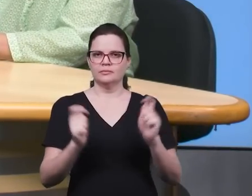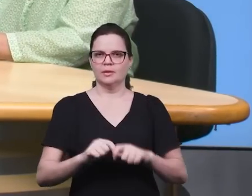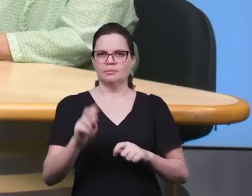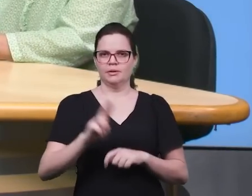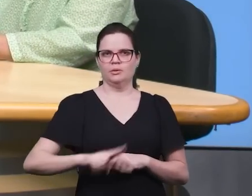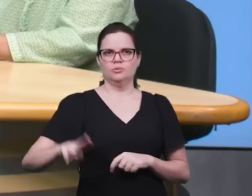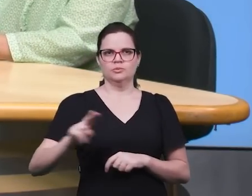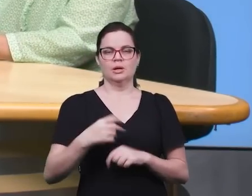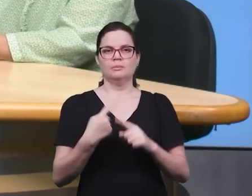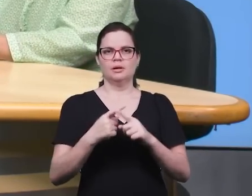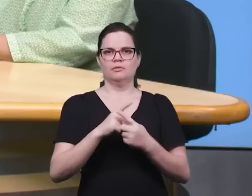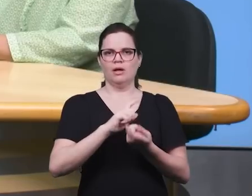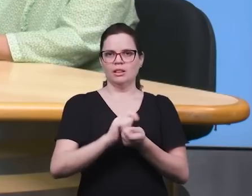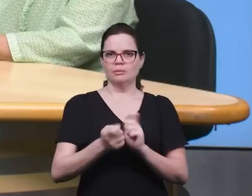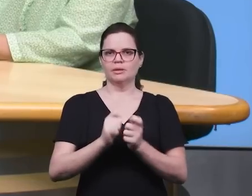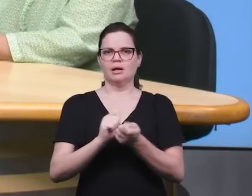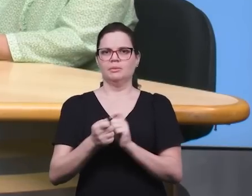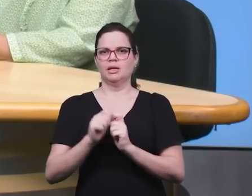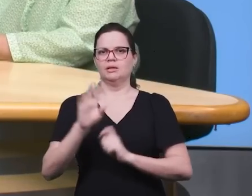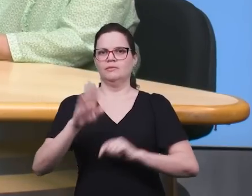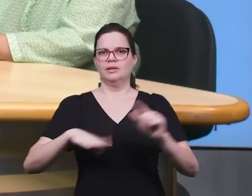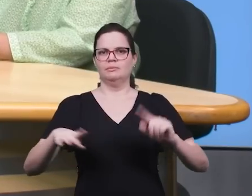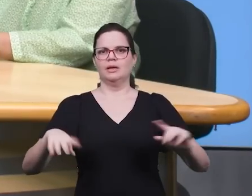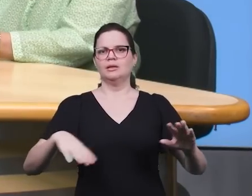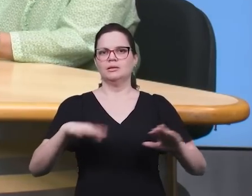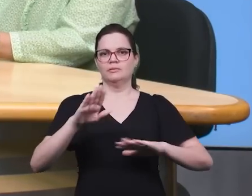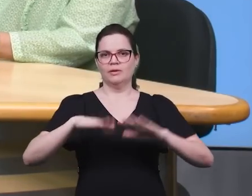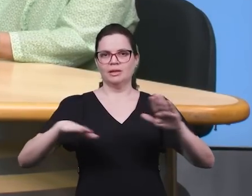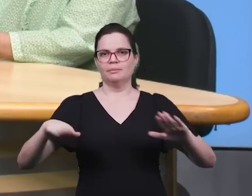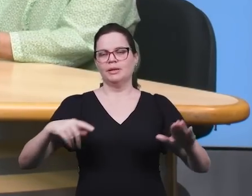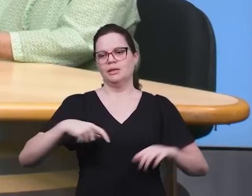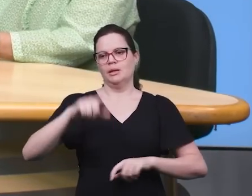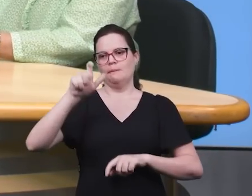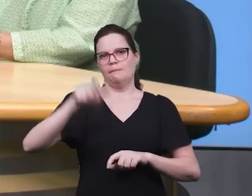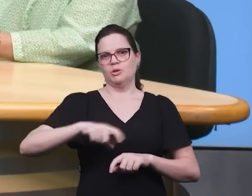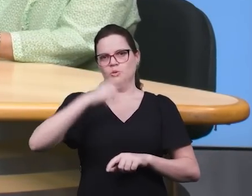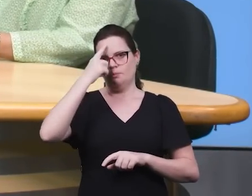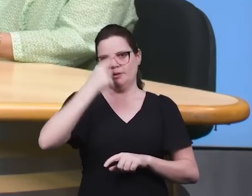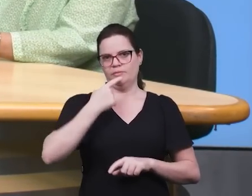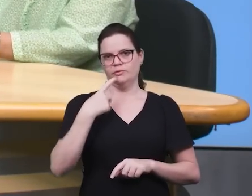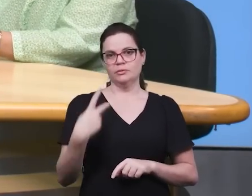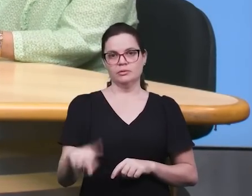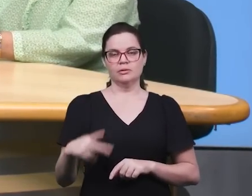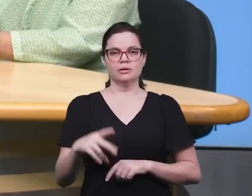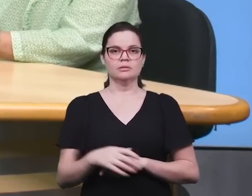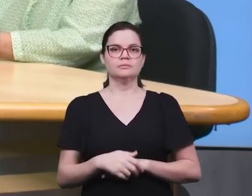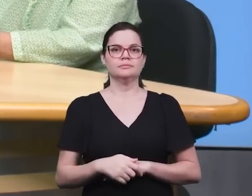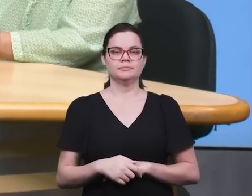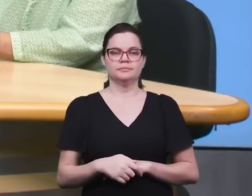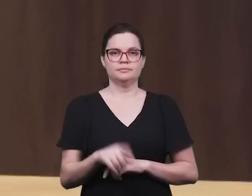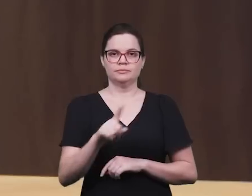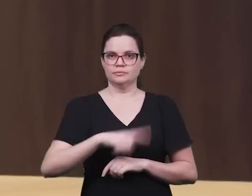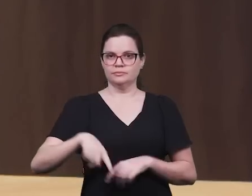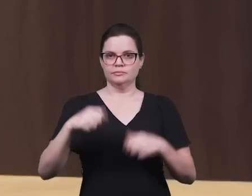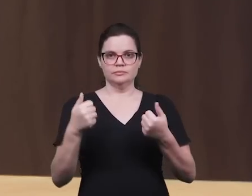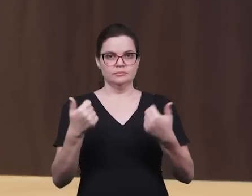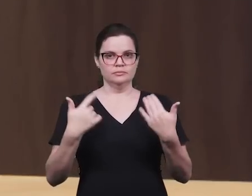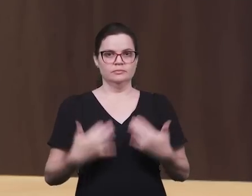uma vai se adequar para o perfil do paciente, da pessoa. Porque, conforme a gente sempre fala,